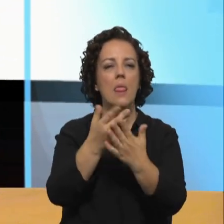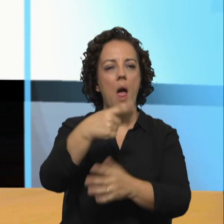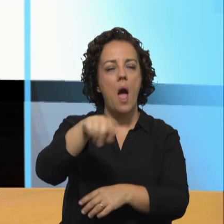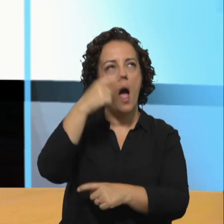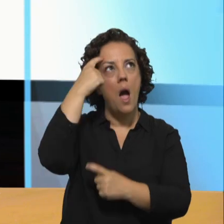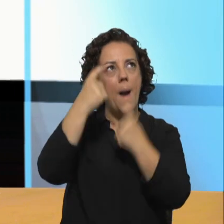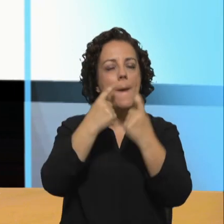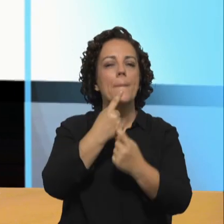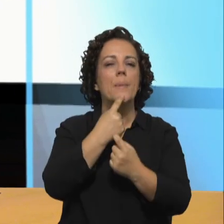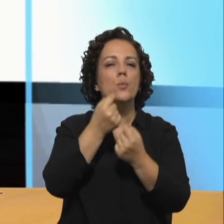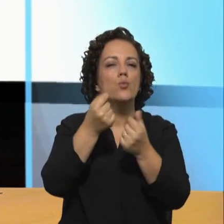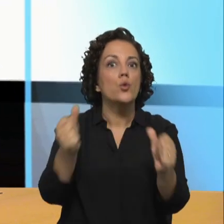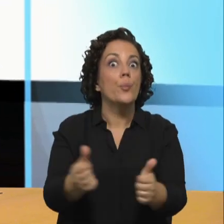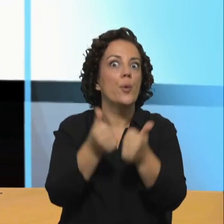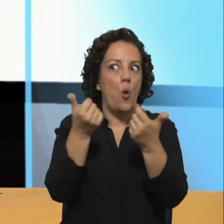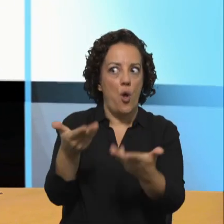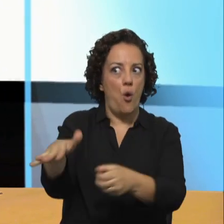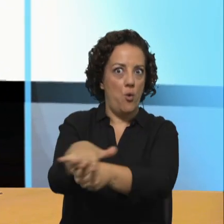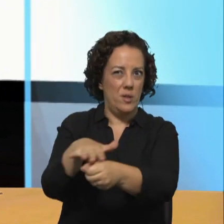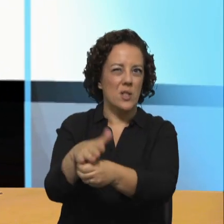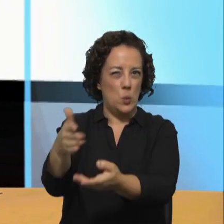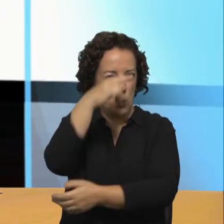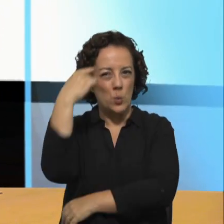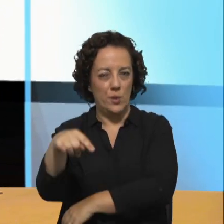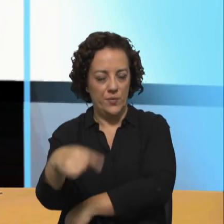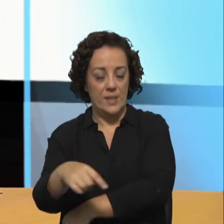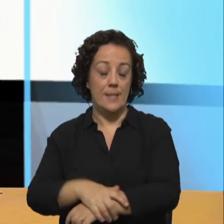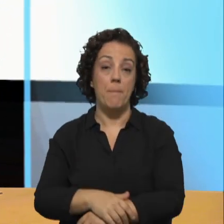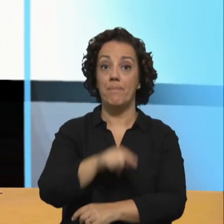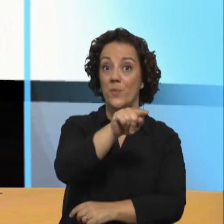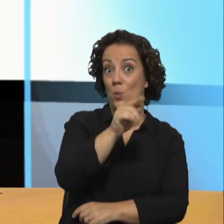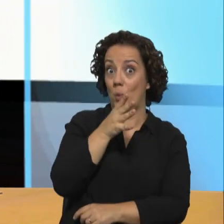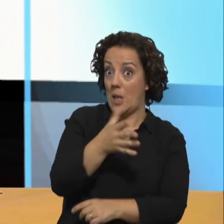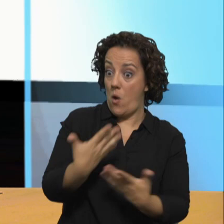estamos a viver. Bem, como acaba de dizer,